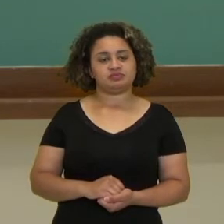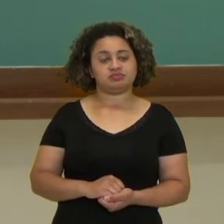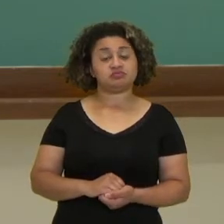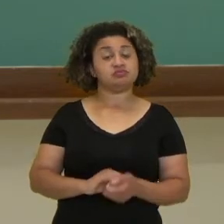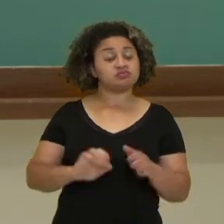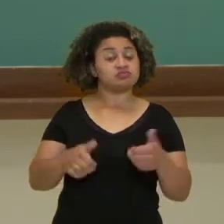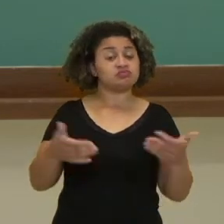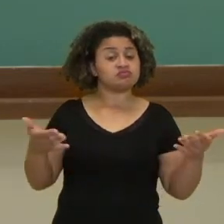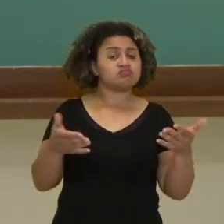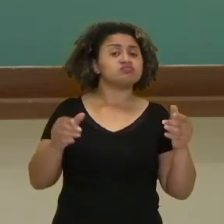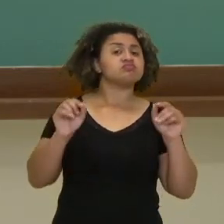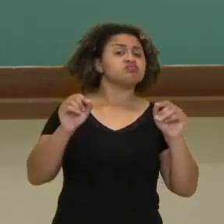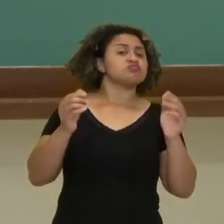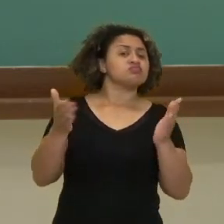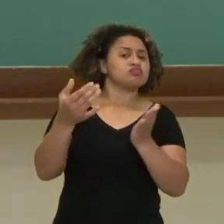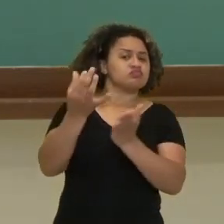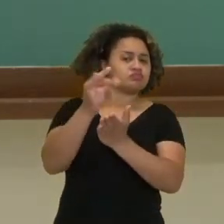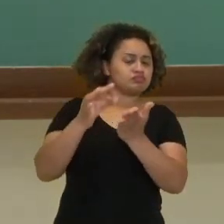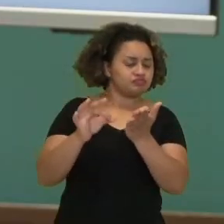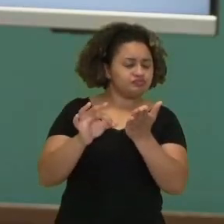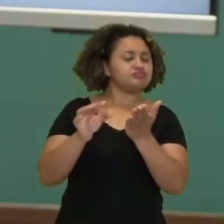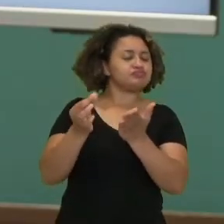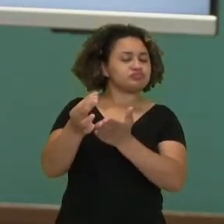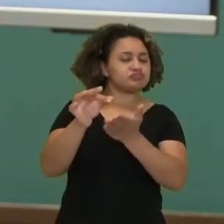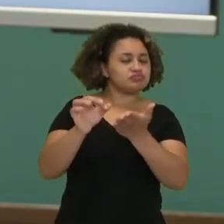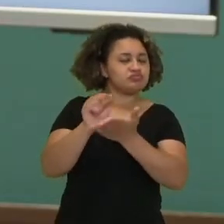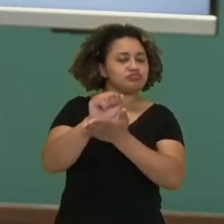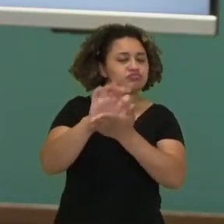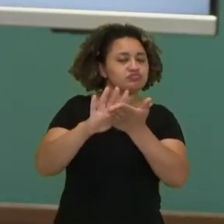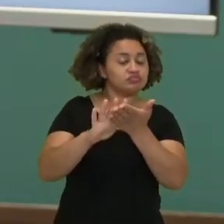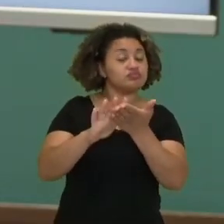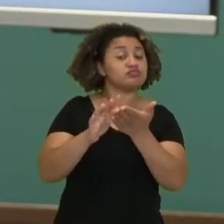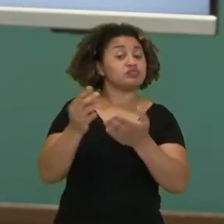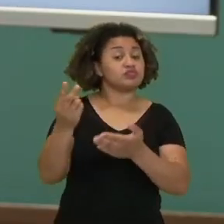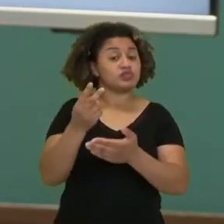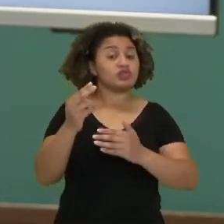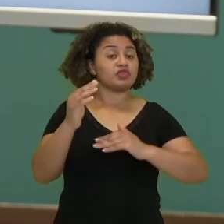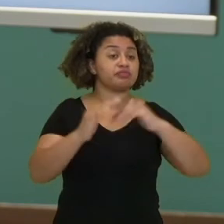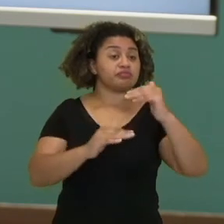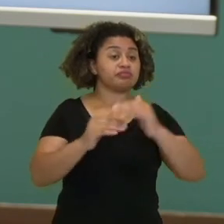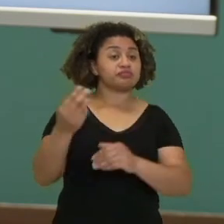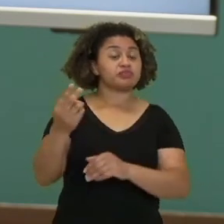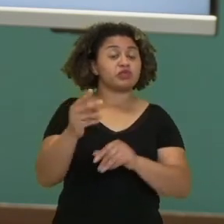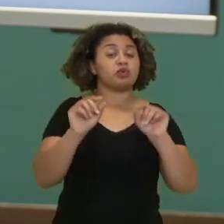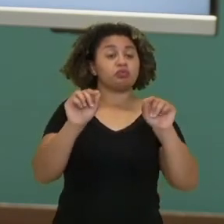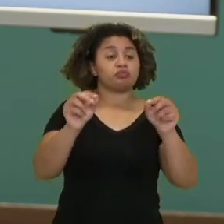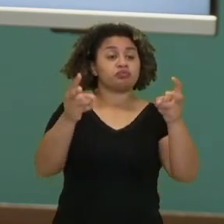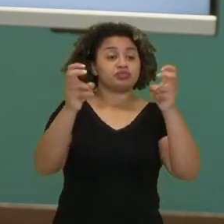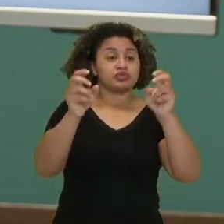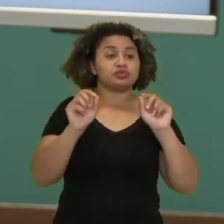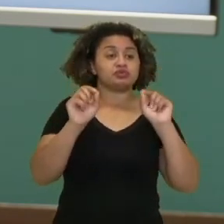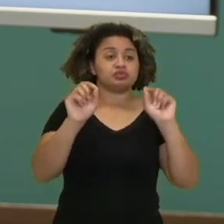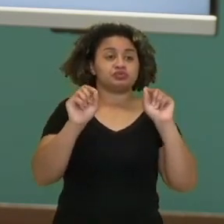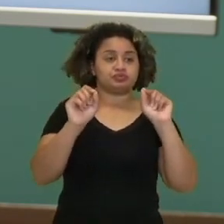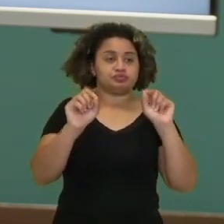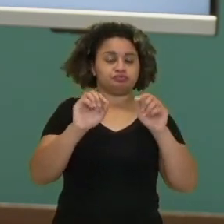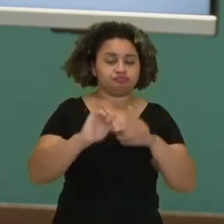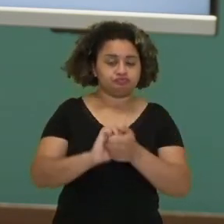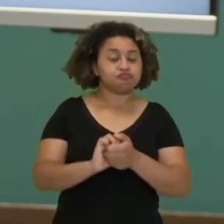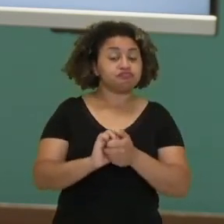Vamos lá, pessoal? Então, corrigindo o nosso praticando 2. Veja, vamos